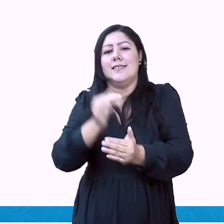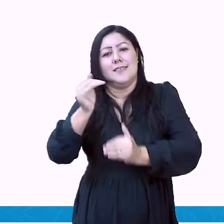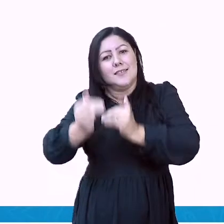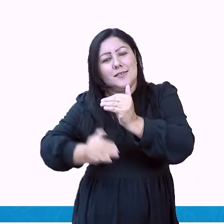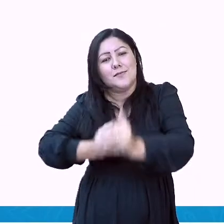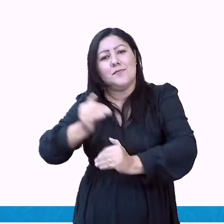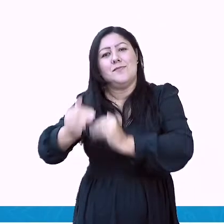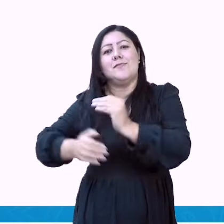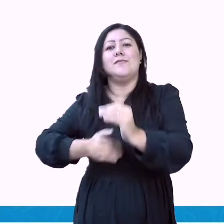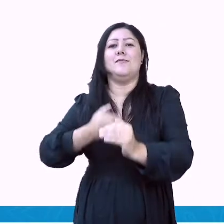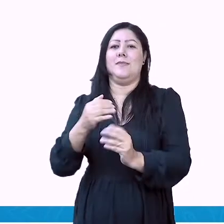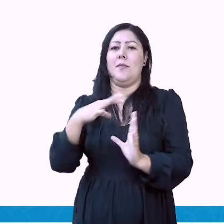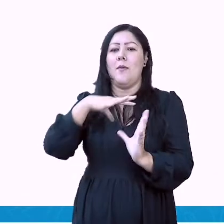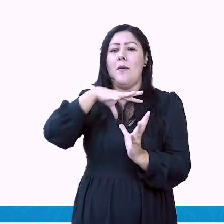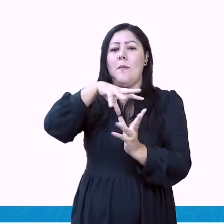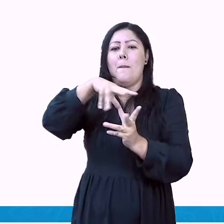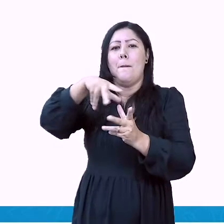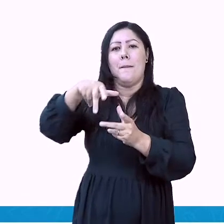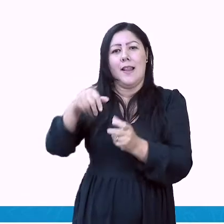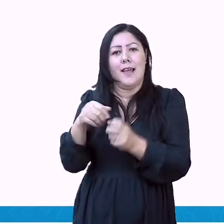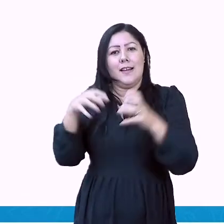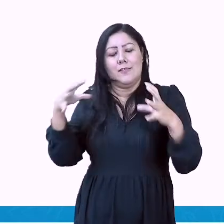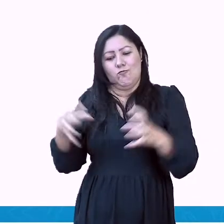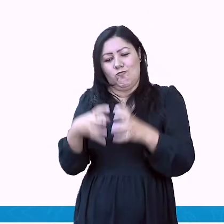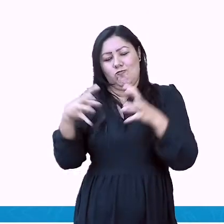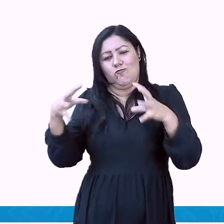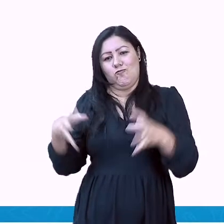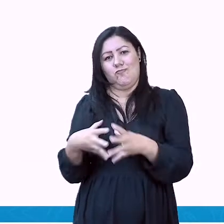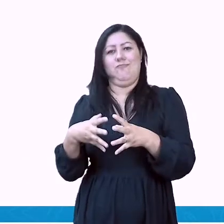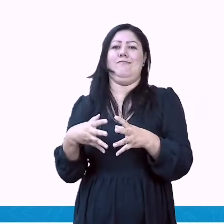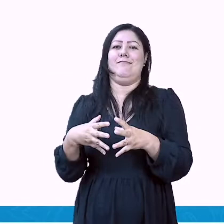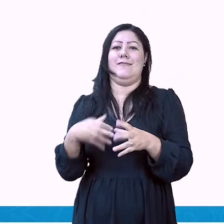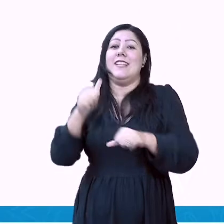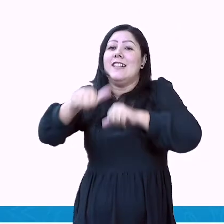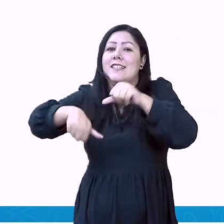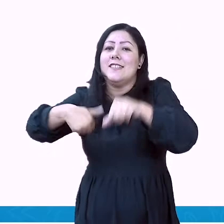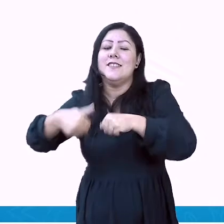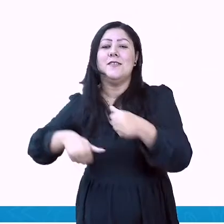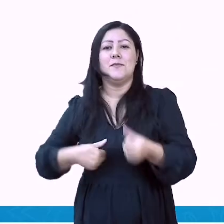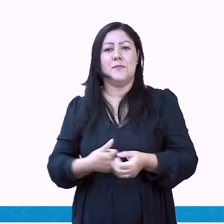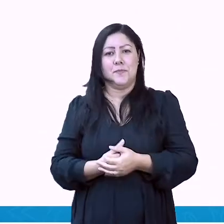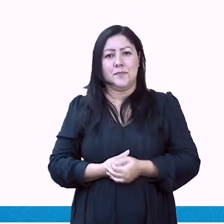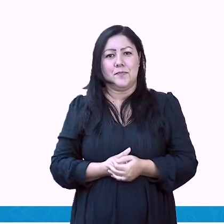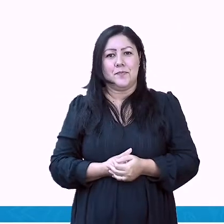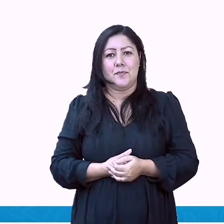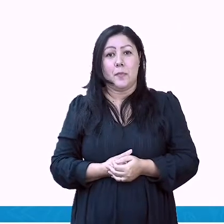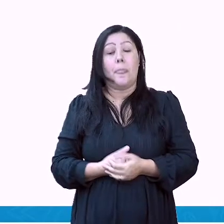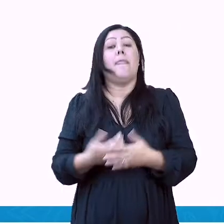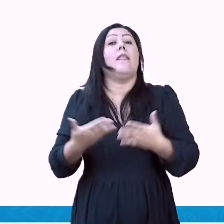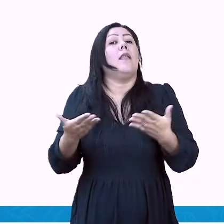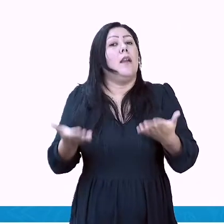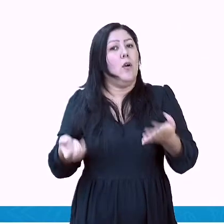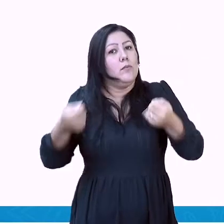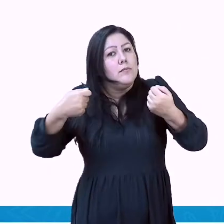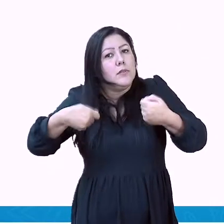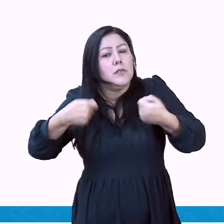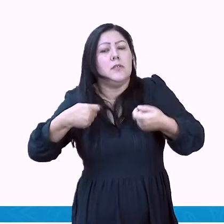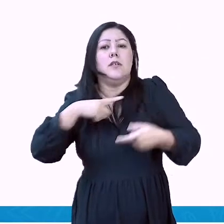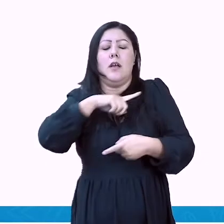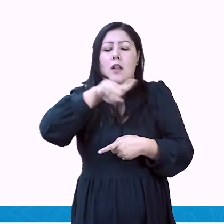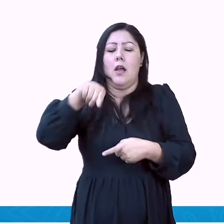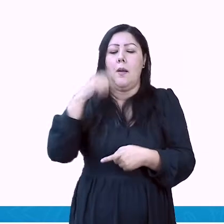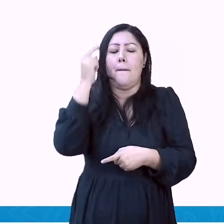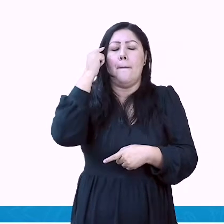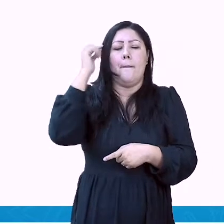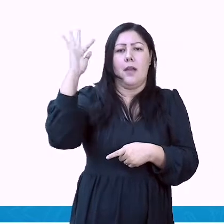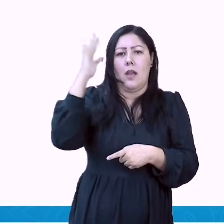planeta. Então nós temos que ter ações cuidadosas, tá? Quando a gente